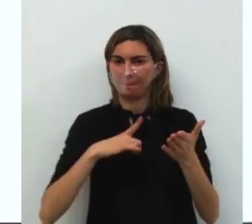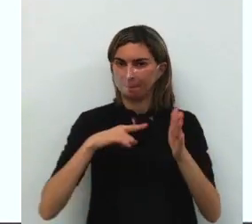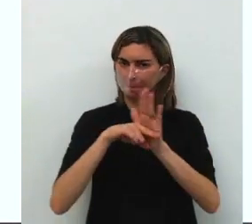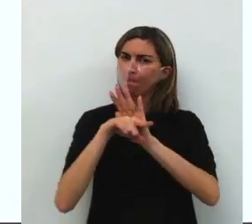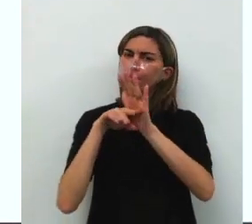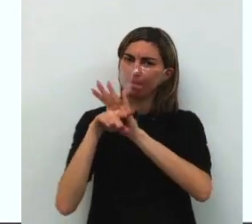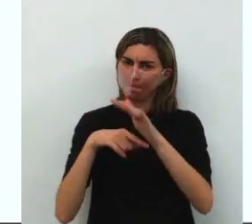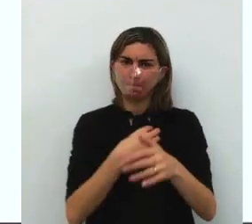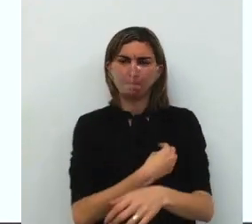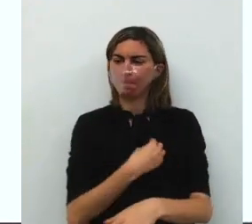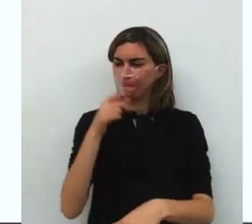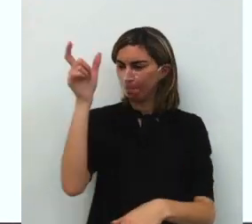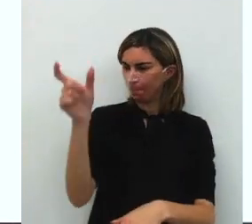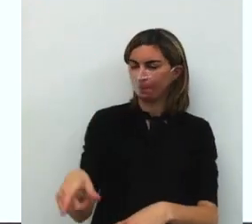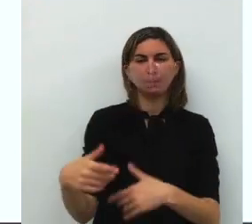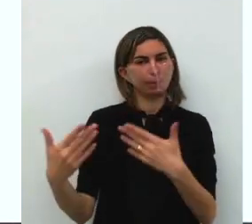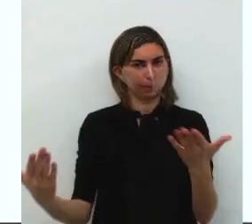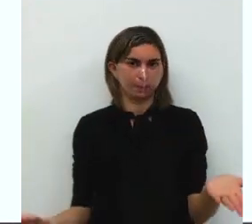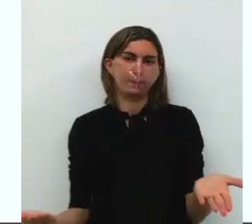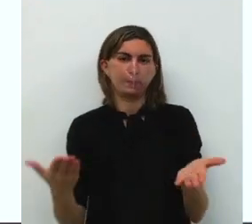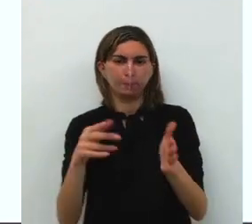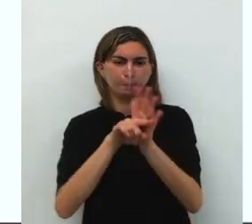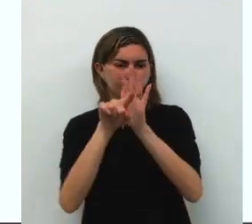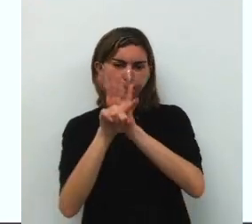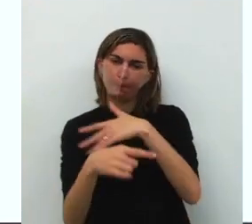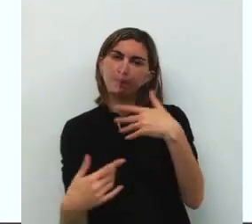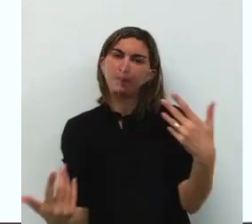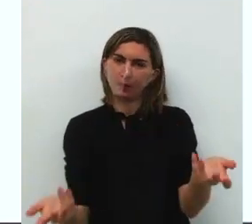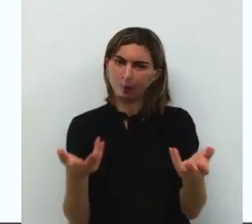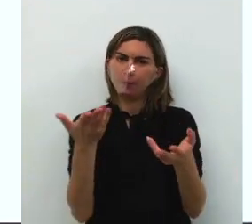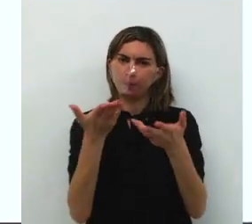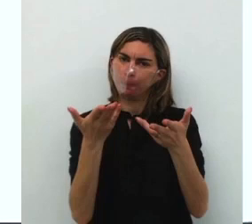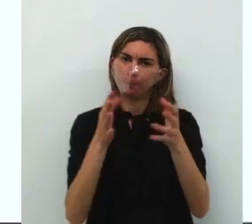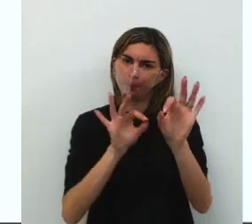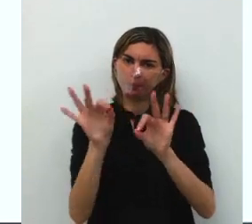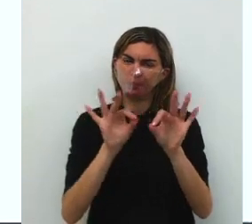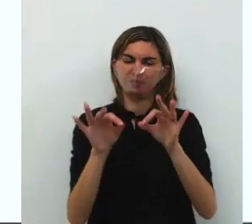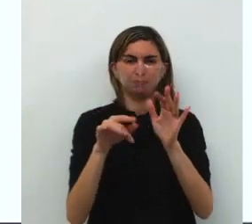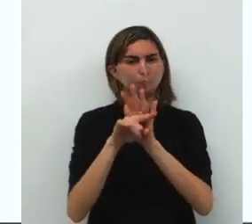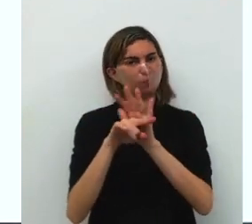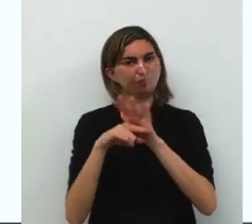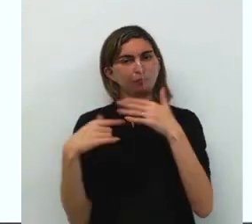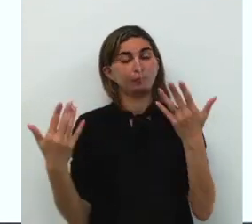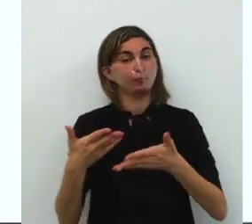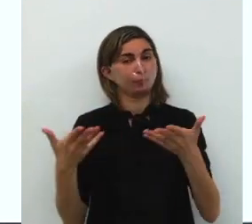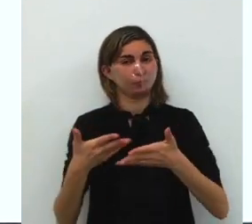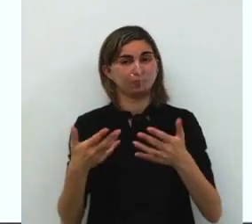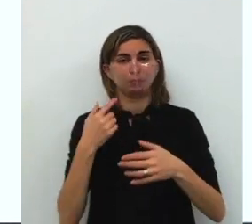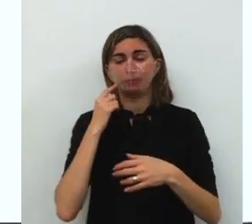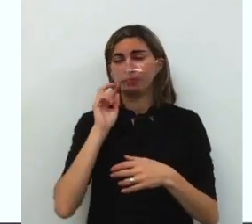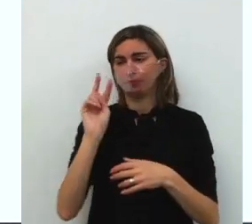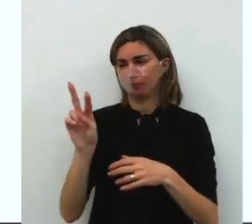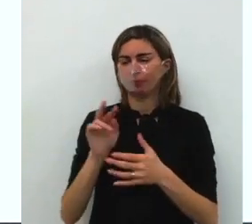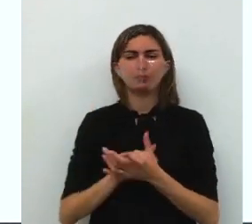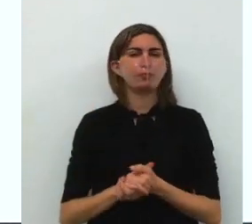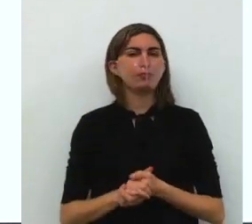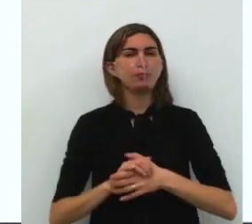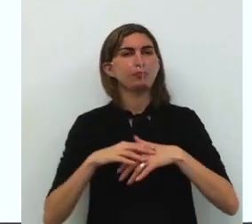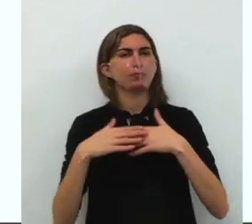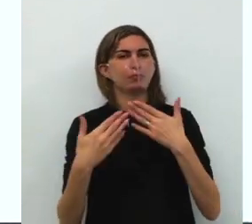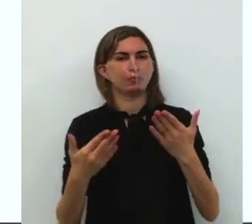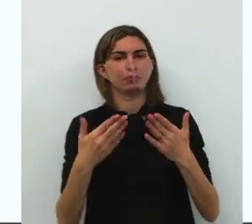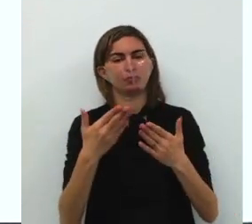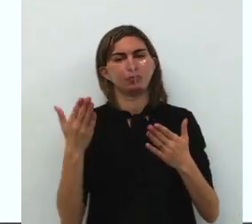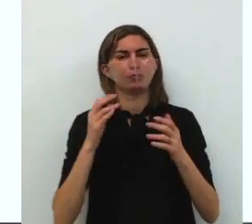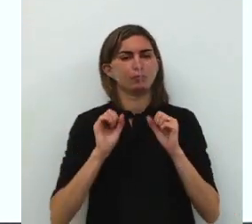Você não pesquisou a vida do candidato que você vai fazer as perguntas? Você não preparou aquelas perguntinhas? Agora veja, aí é que está o pulo do